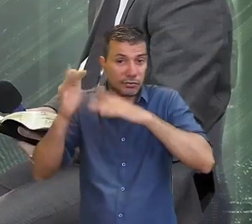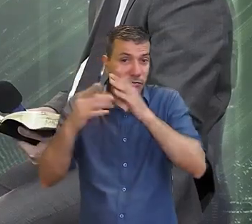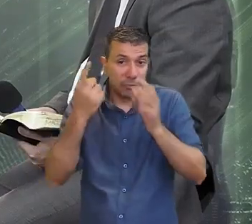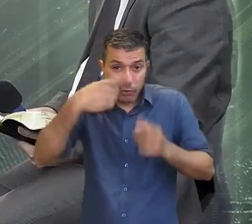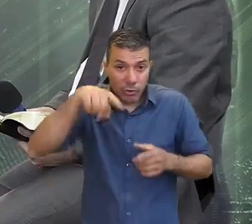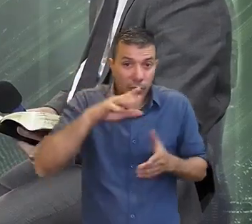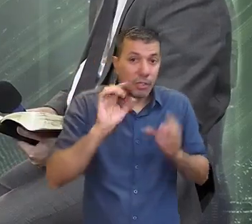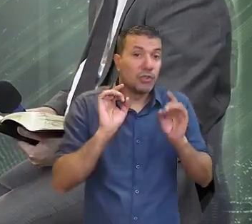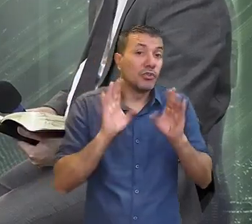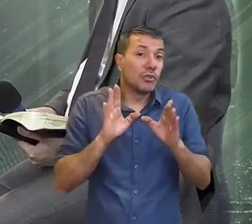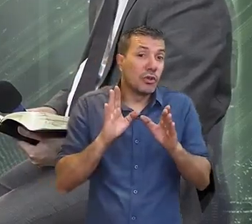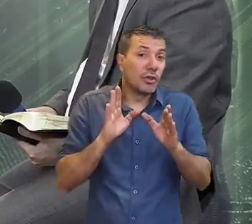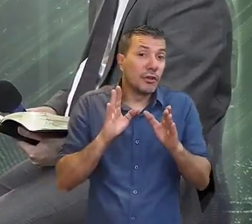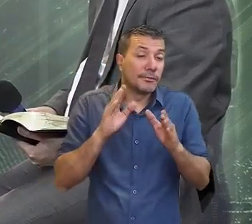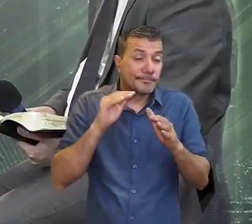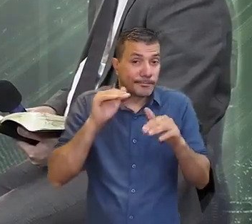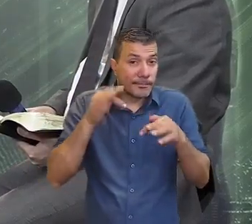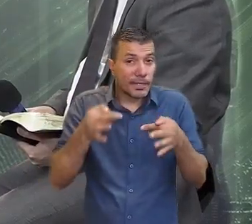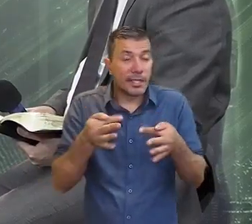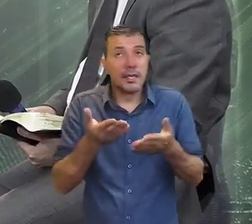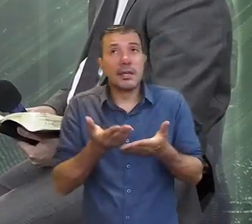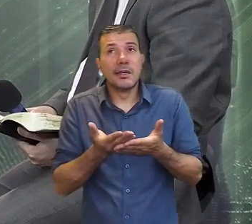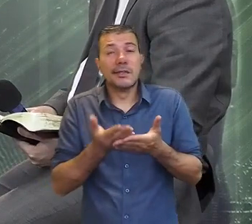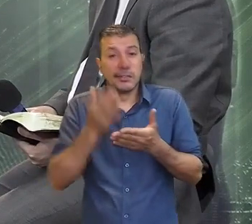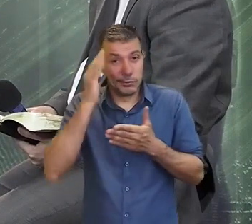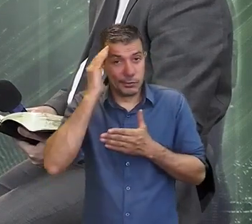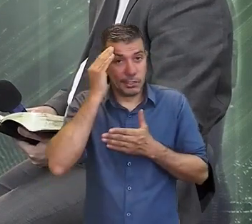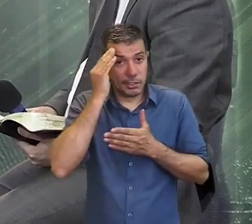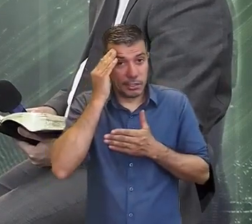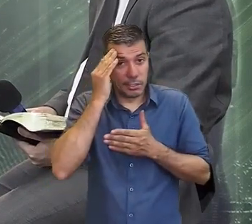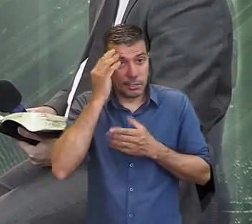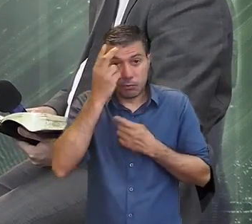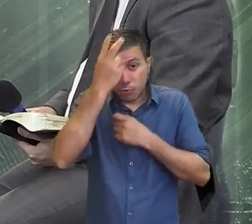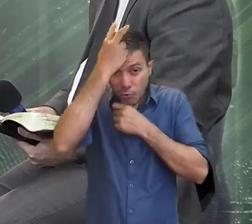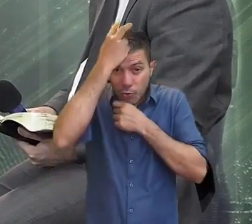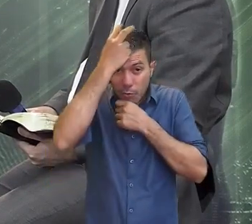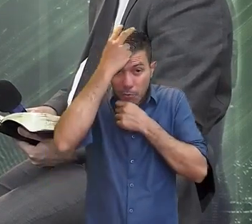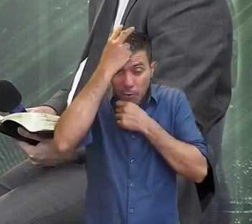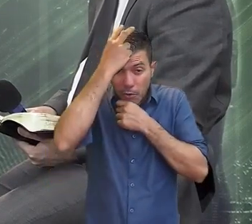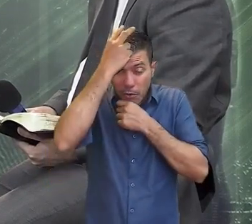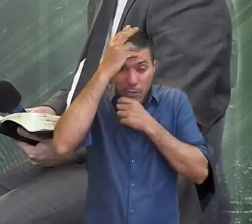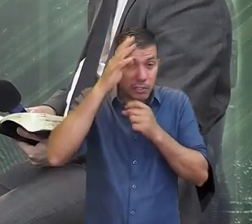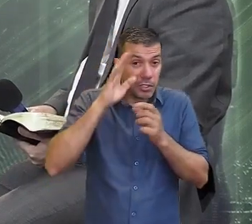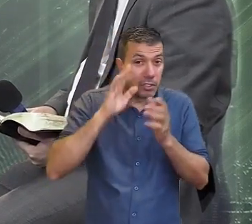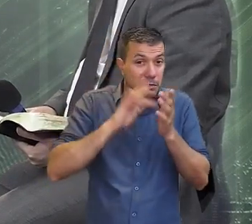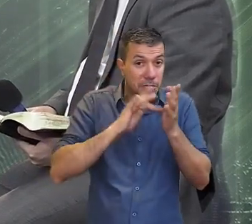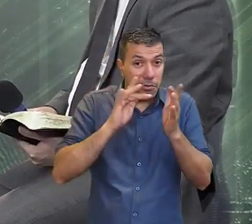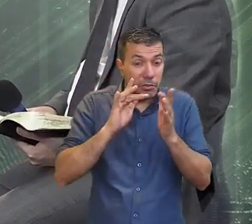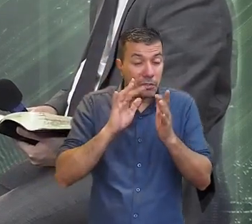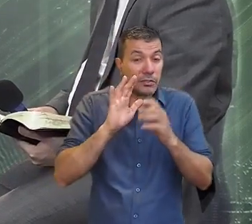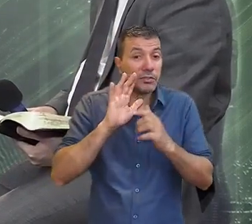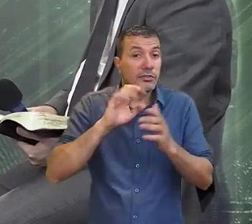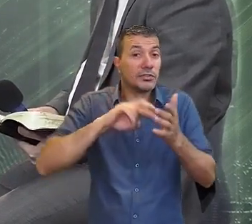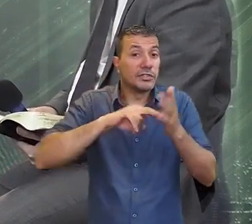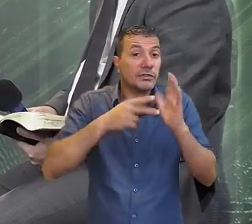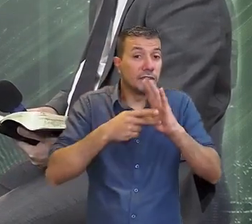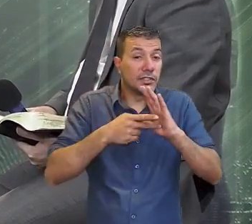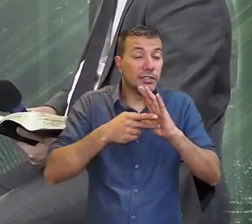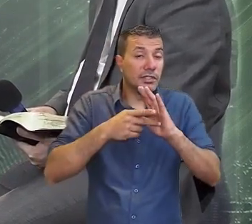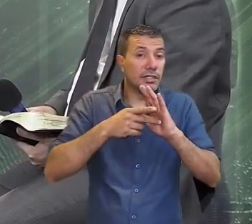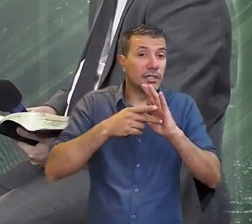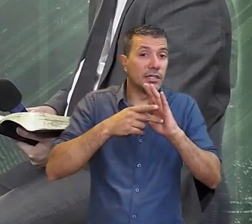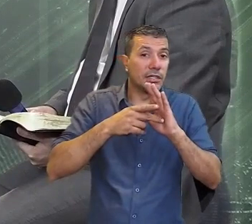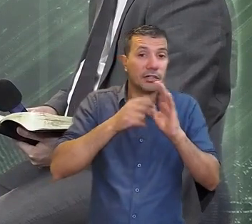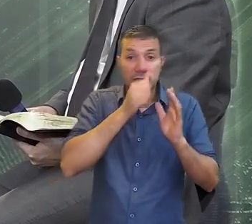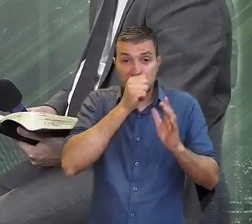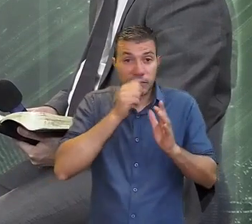só mais um pouquinho aqui para a gente fechar aqui. Nós já entendemos que o bode para o Senhor, ele representa o sacrifício de Cristo. Eu falo as 3 fases do